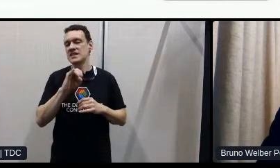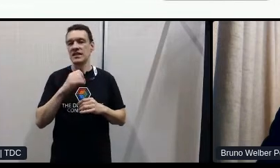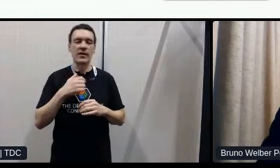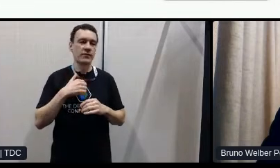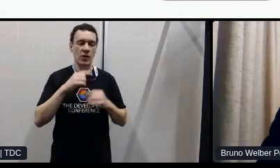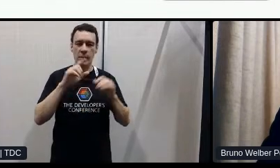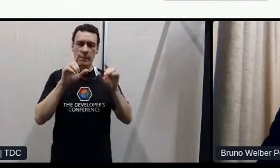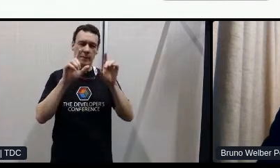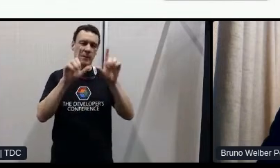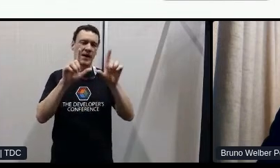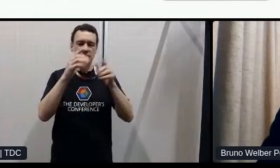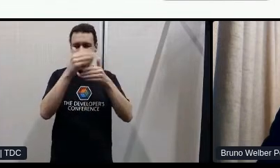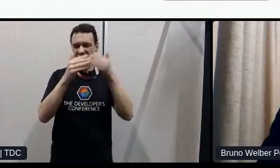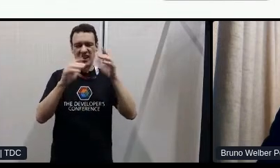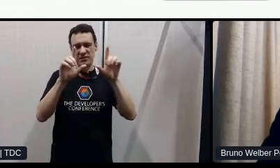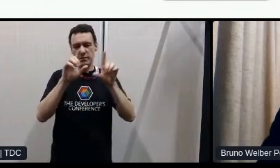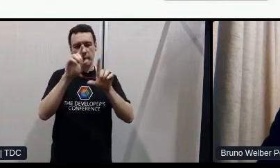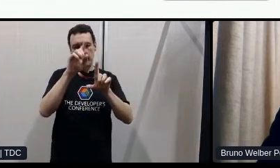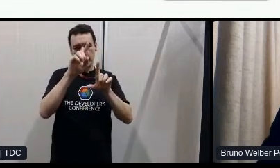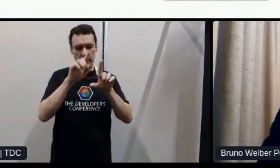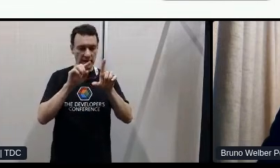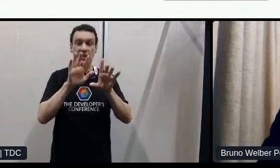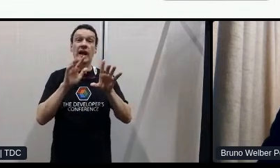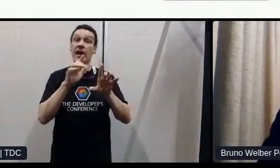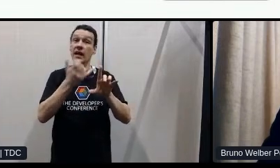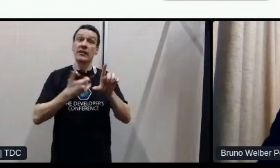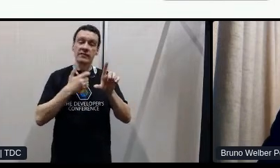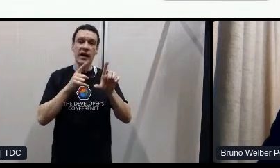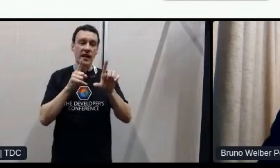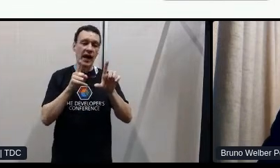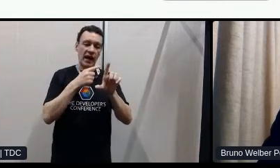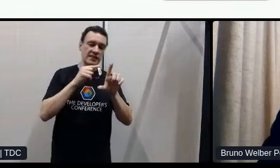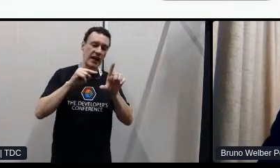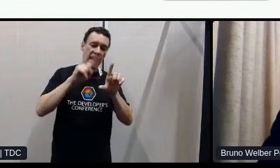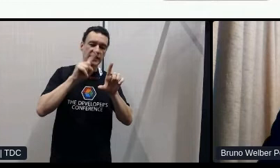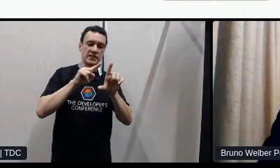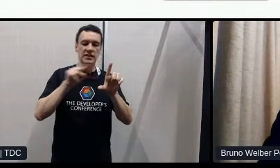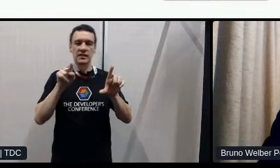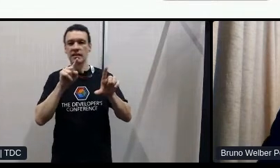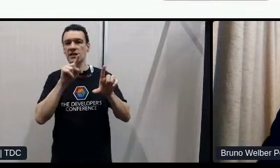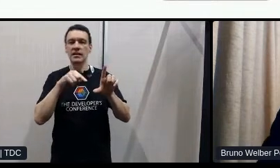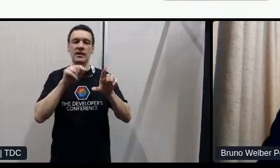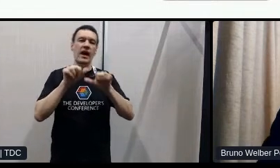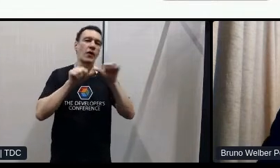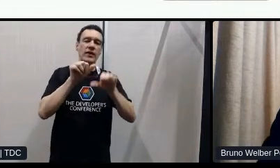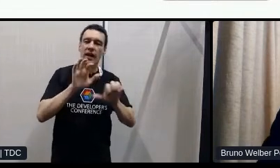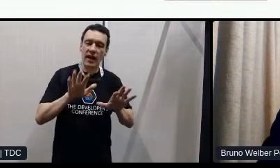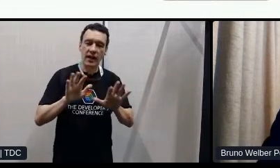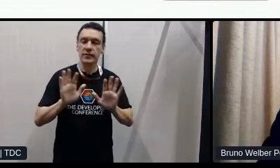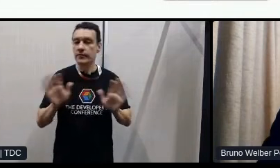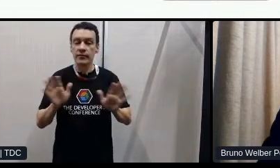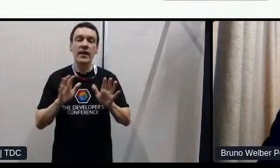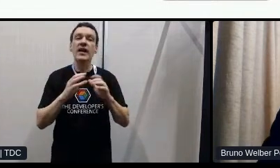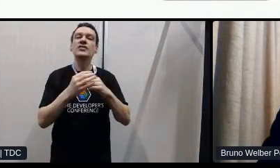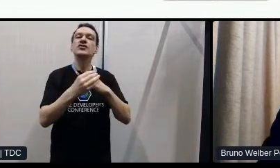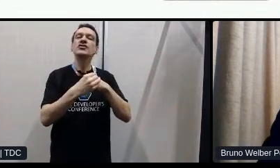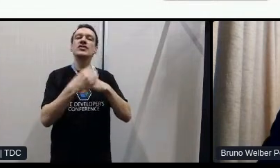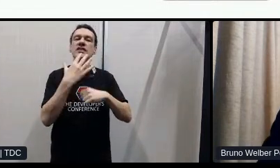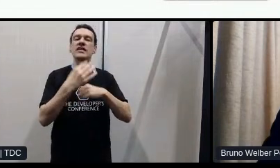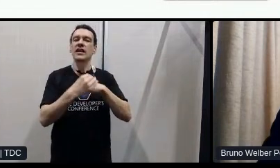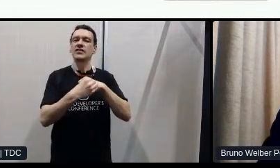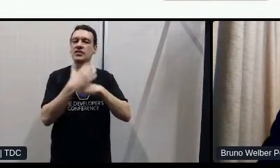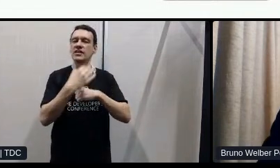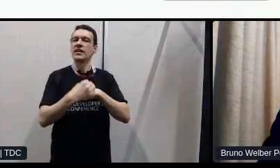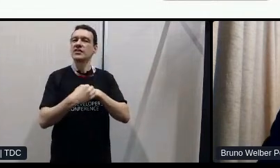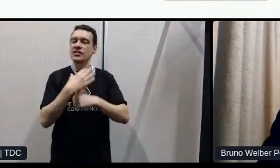slider, por exemplo, ele fala para mim: arraste para cima ou para baixo para alterar o valor. E ele vai dando várias dicas assim para o usuário de